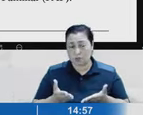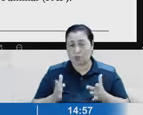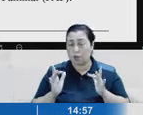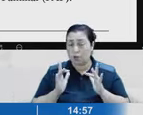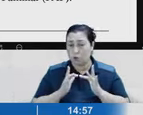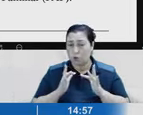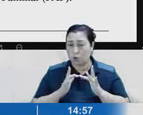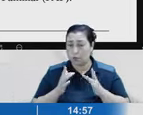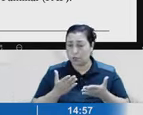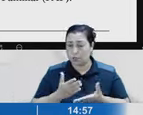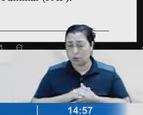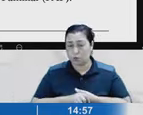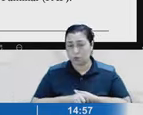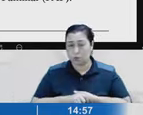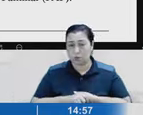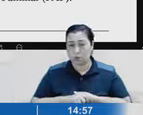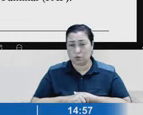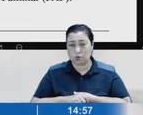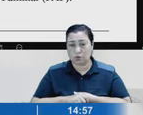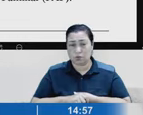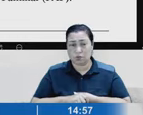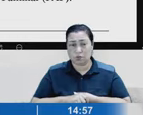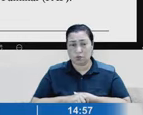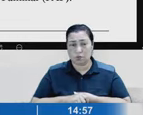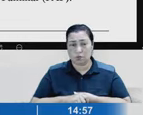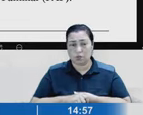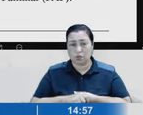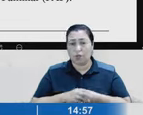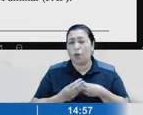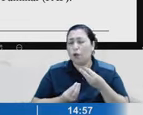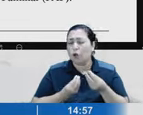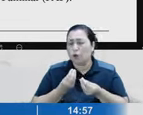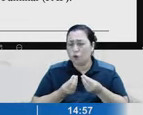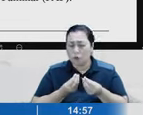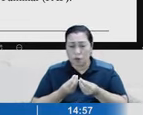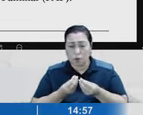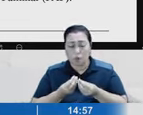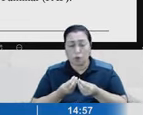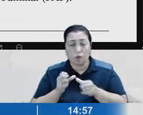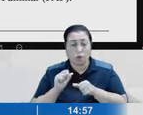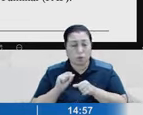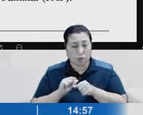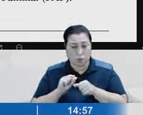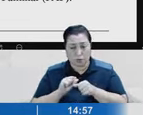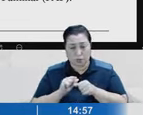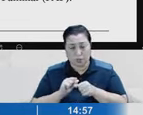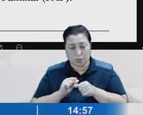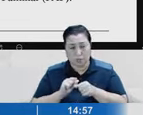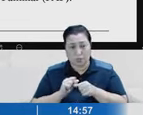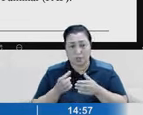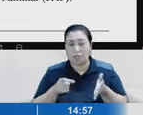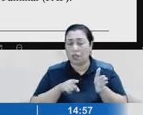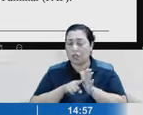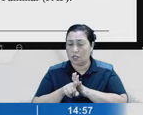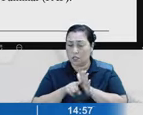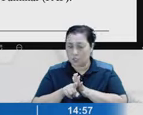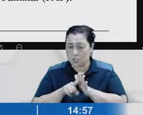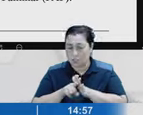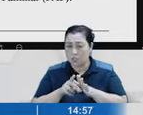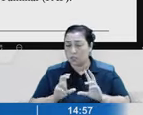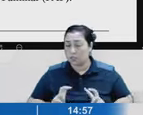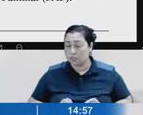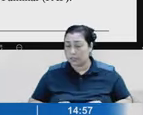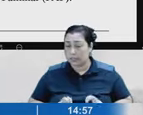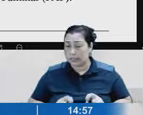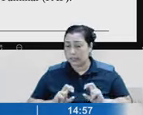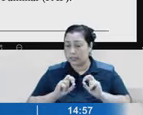contato. E como que eu vou rastrear? Como que eu vou fazer a busca desse